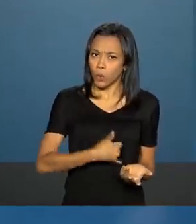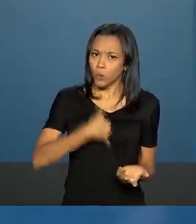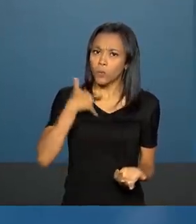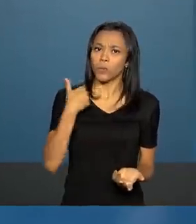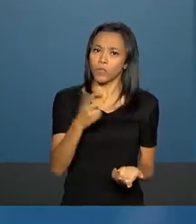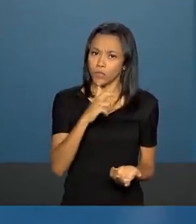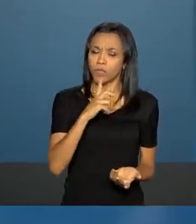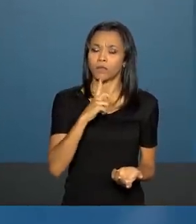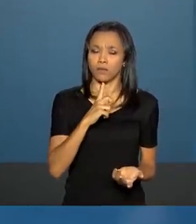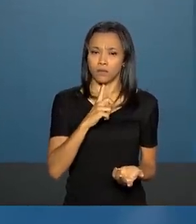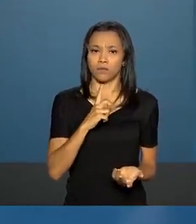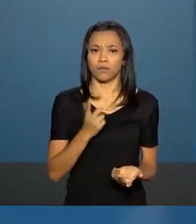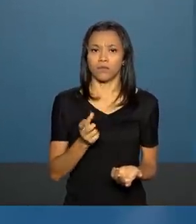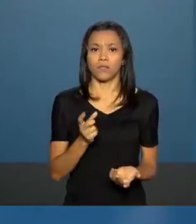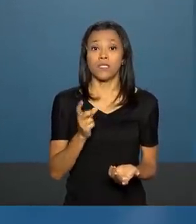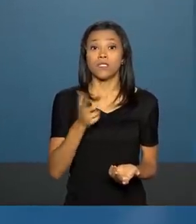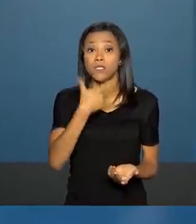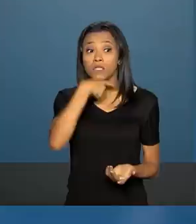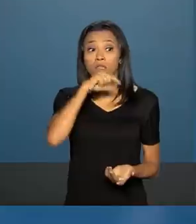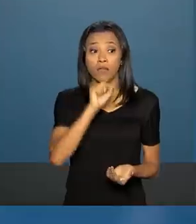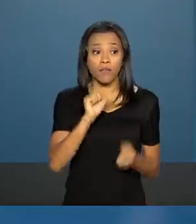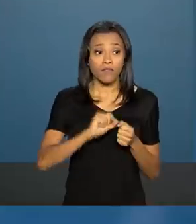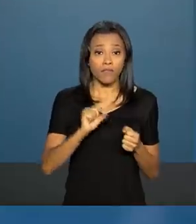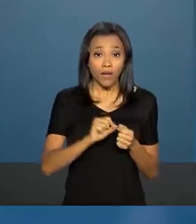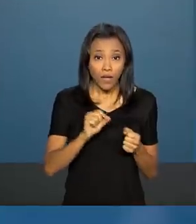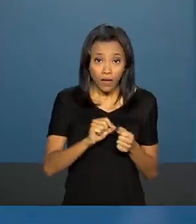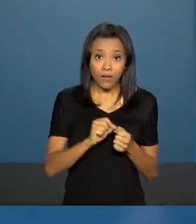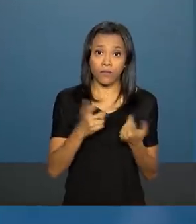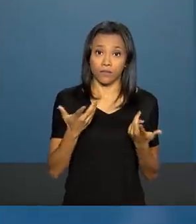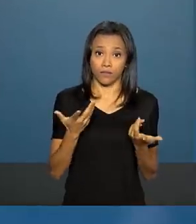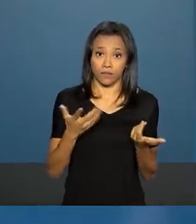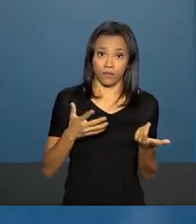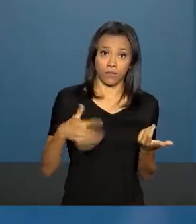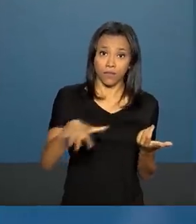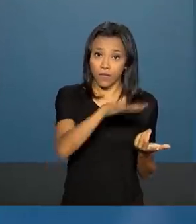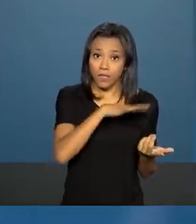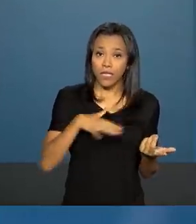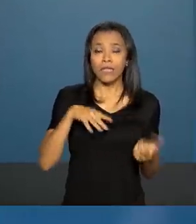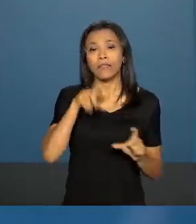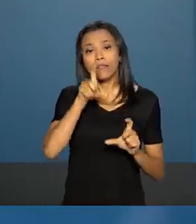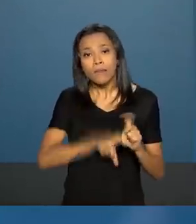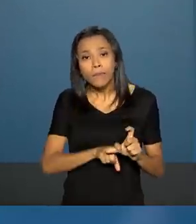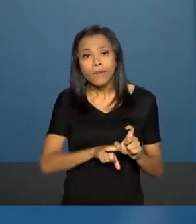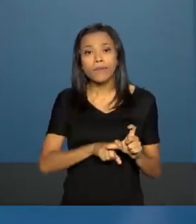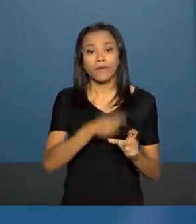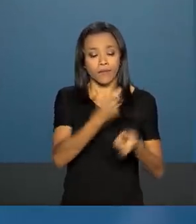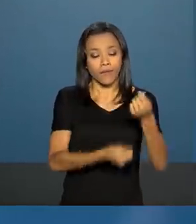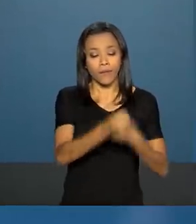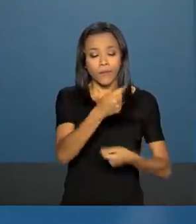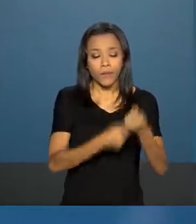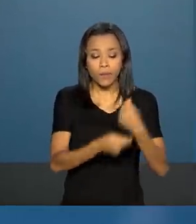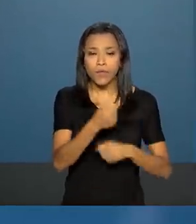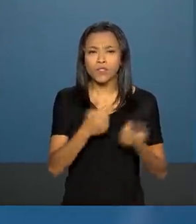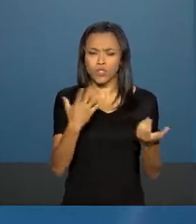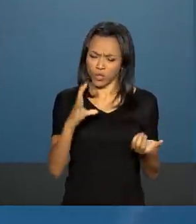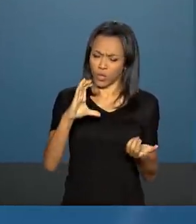tenho daqueles que produzem nessa área, não podemos continuar dependendo da nossa economia apenas de